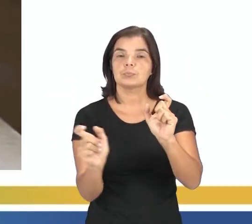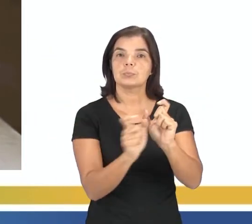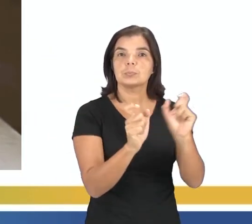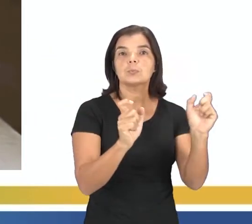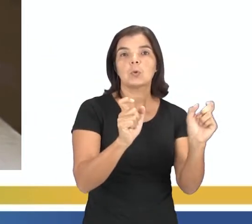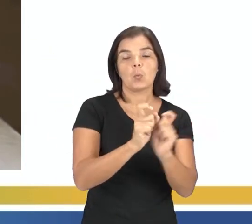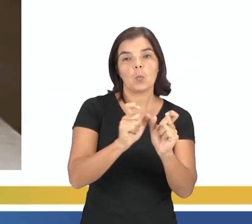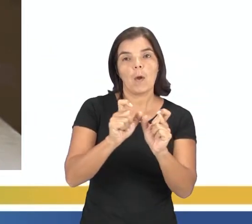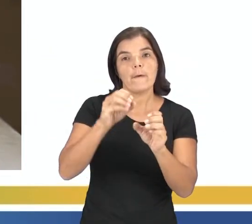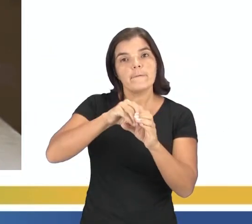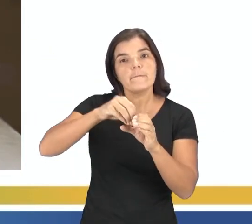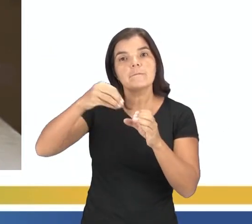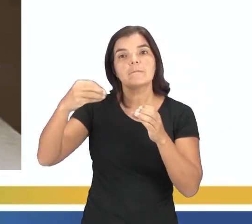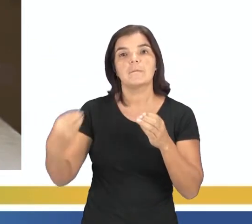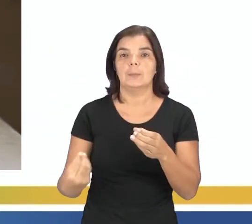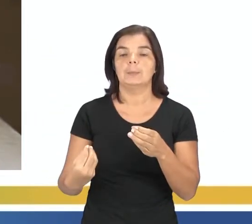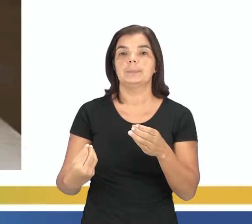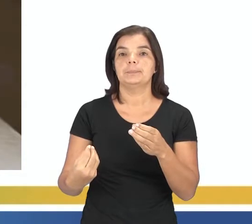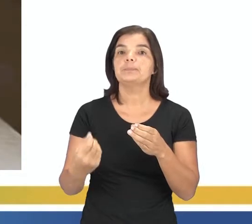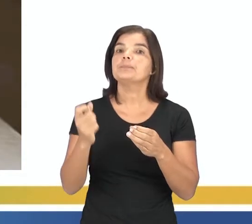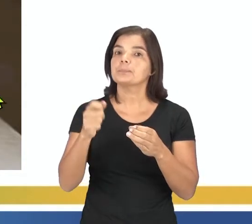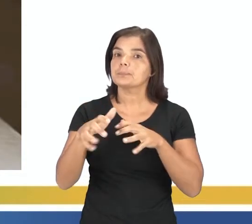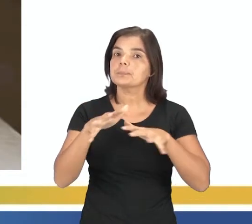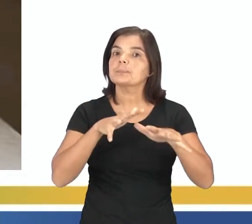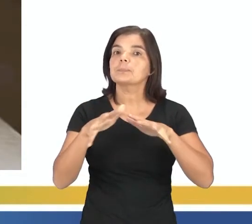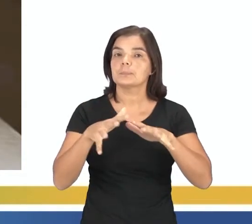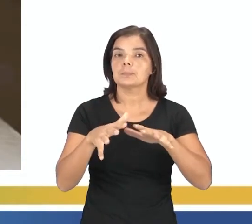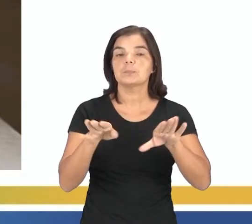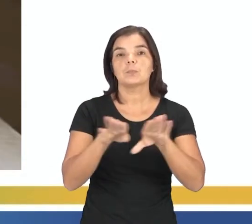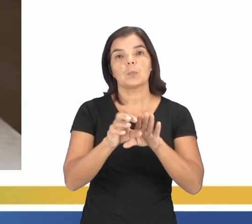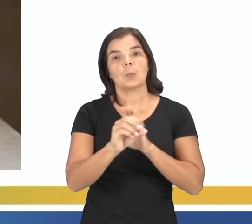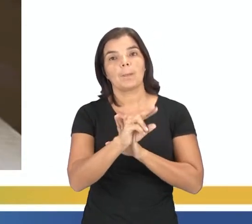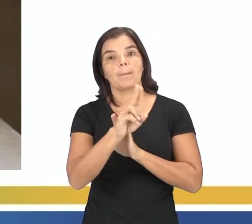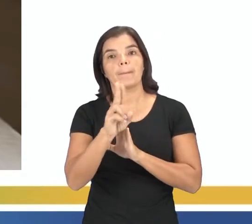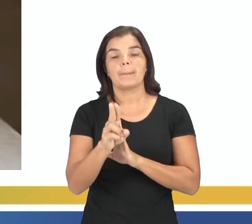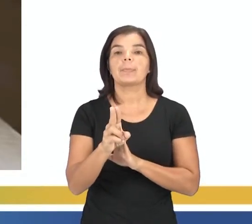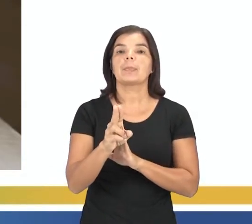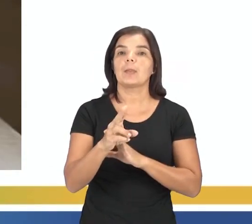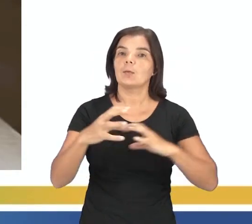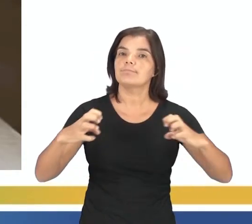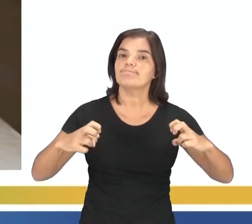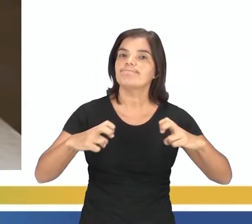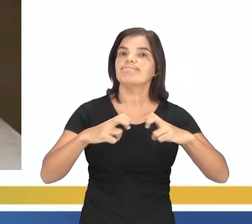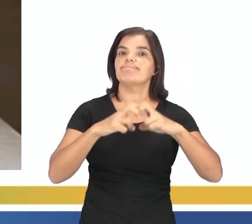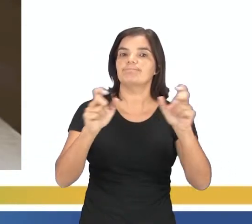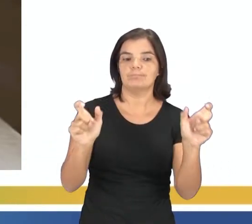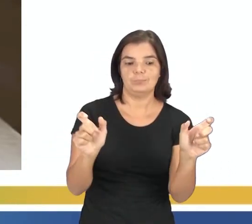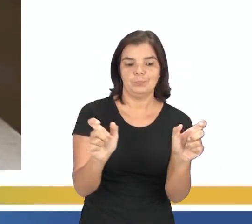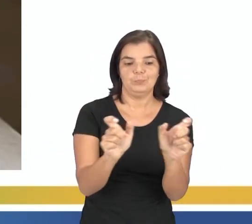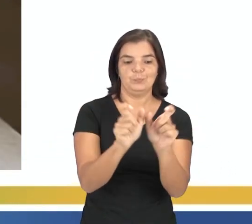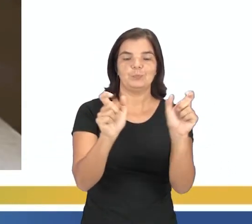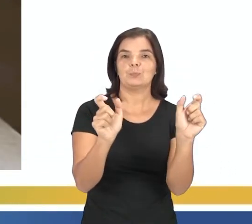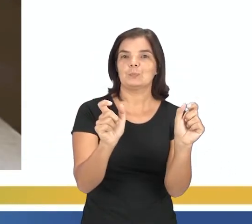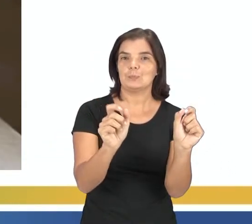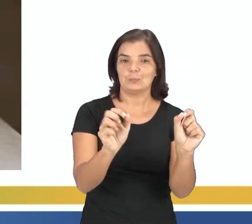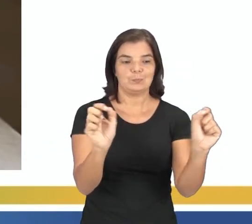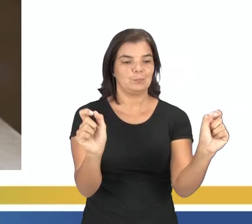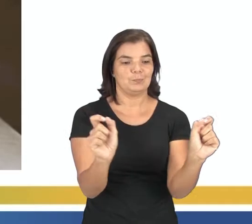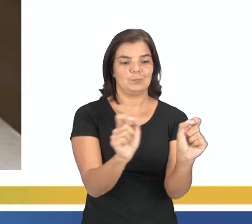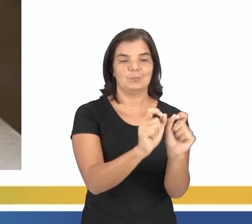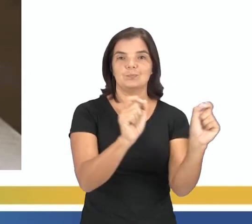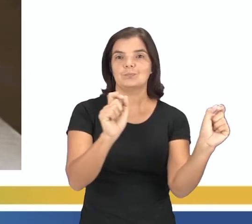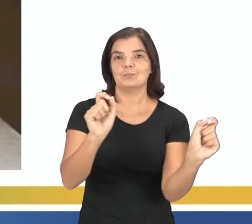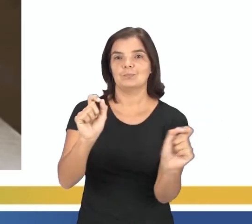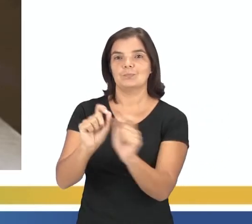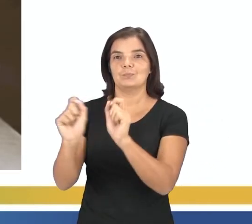como as forças que podem agir sobre ele, o atrito entre as bolas,